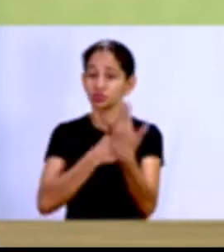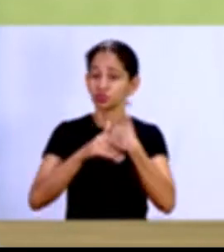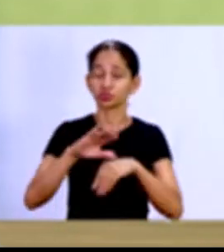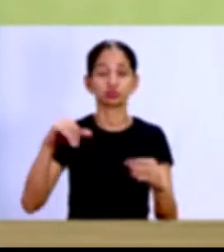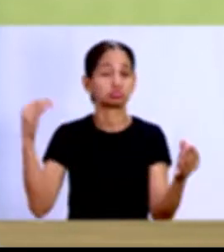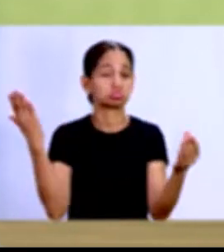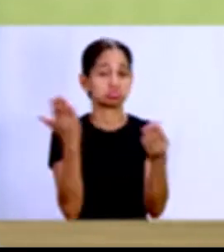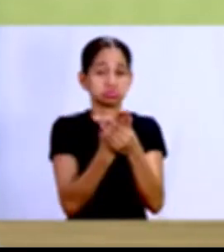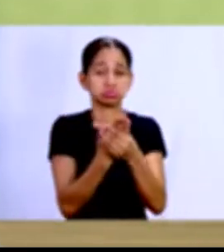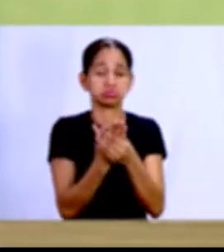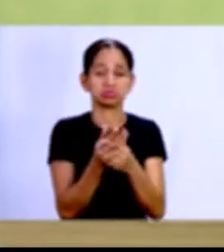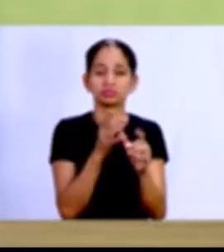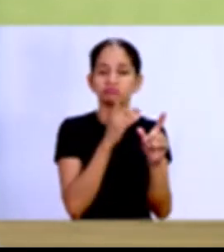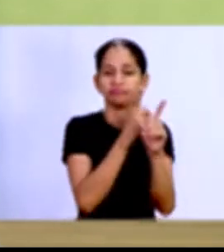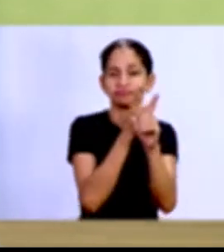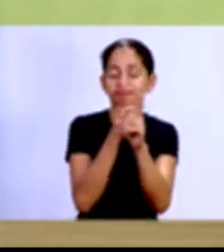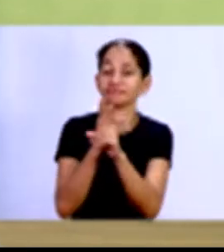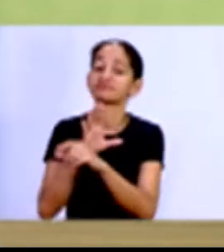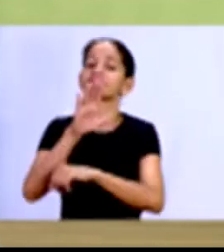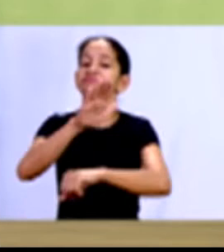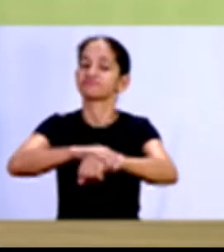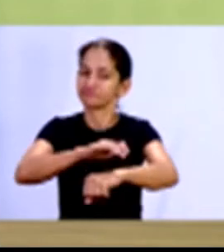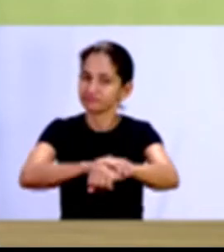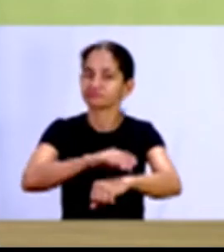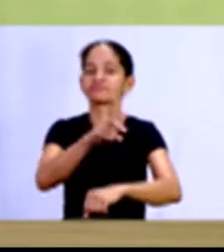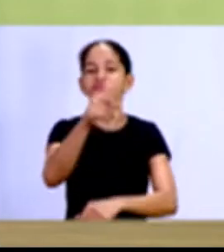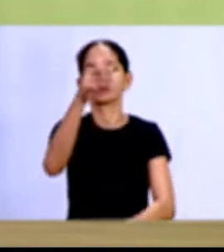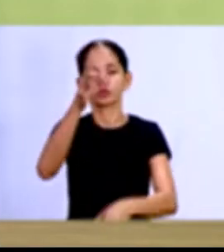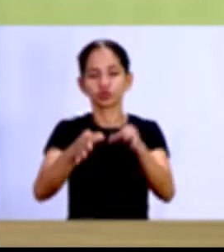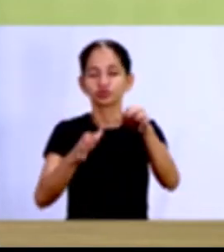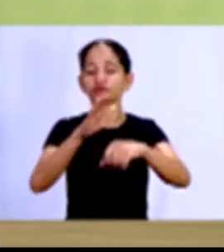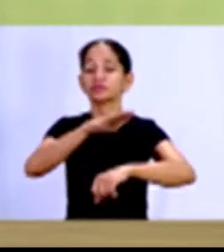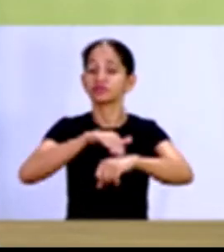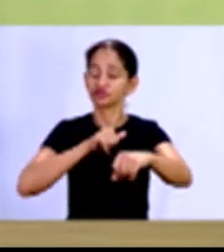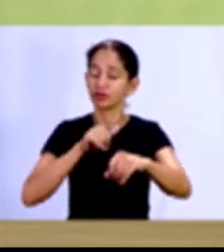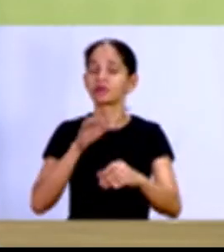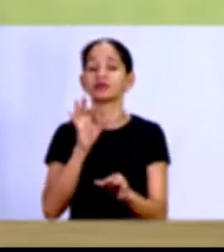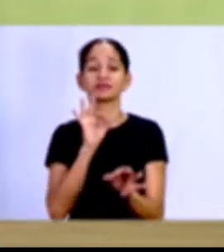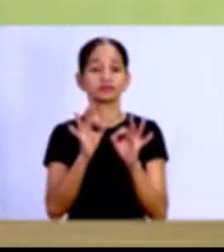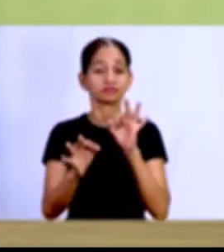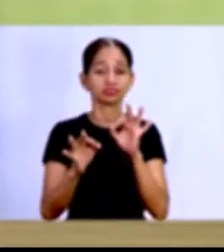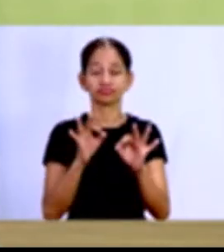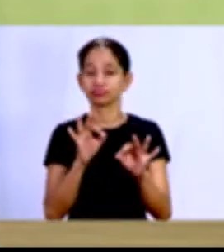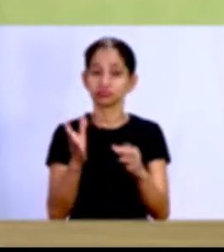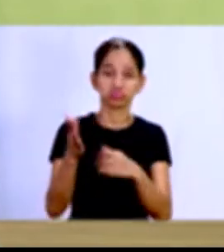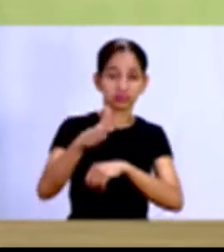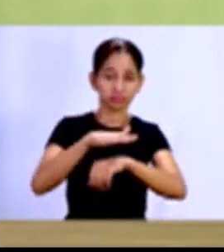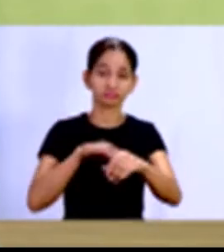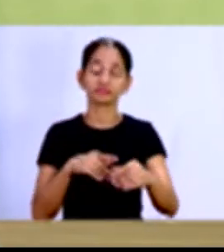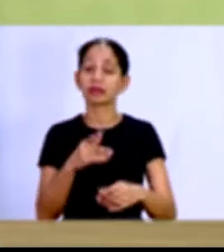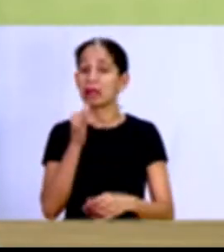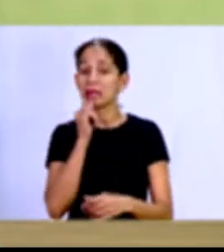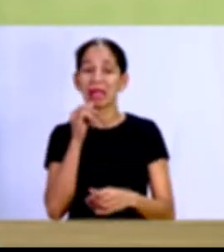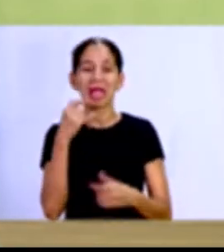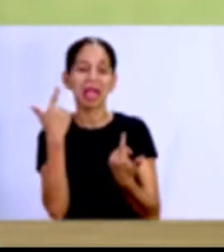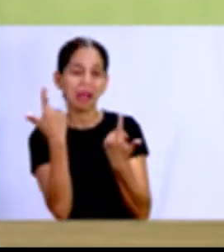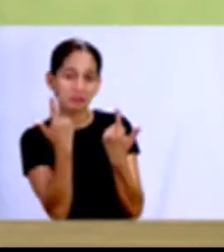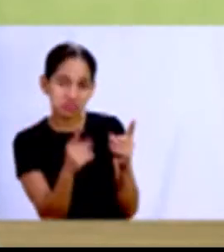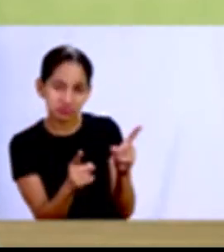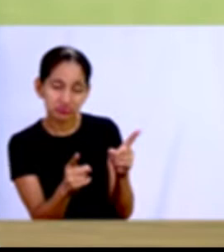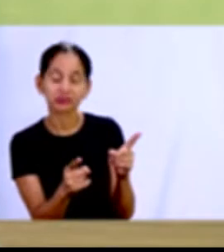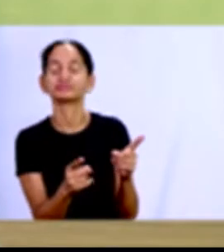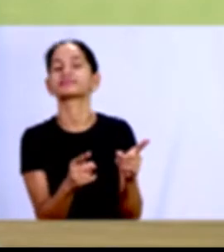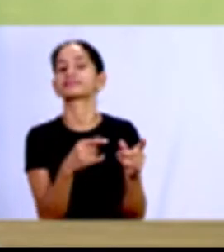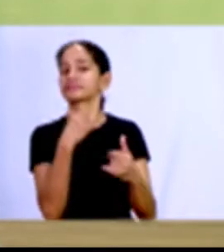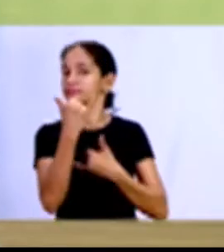ser localizadas, encontradas e vão responder criminalmente. Exatamente. E às vezes entrou na onda dos demais, numa brincadeira ali, e